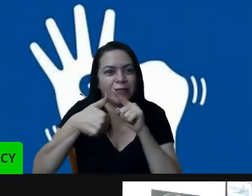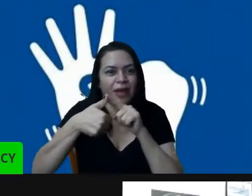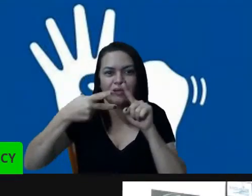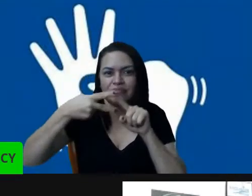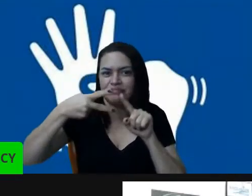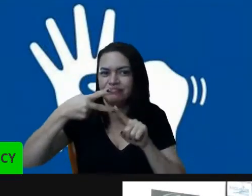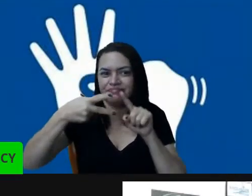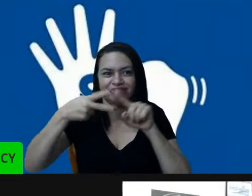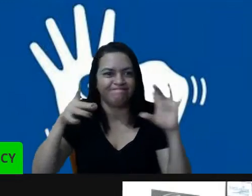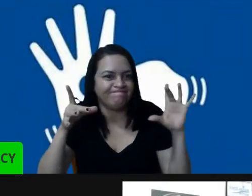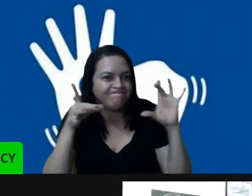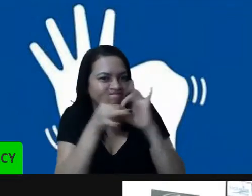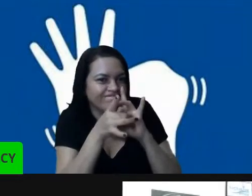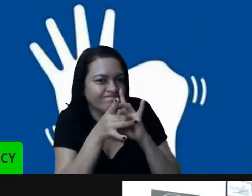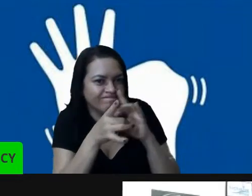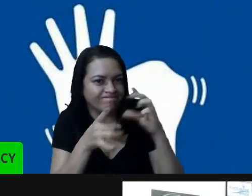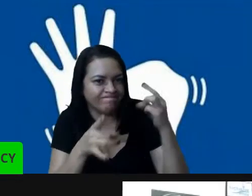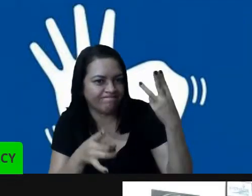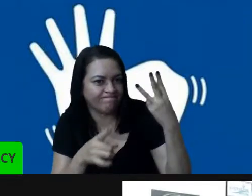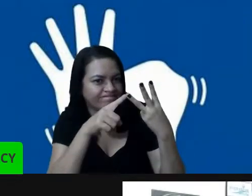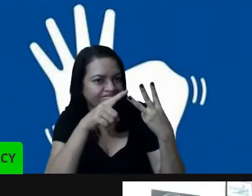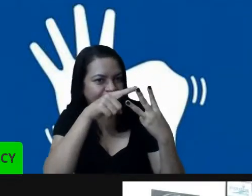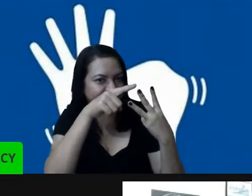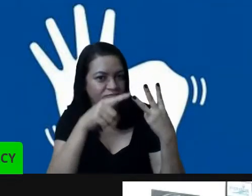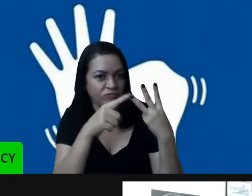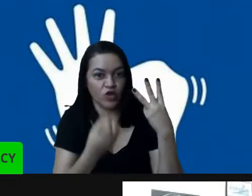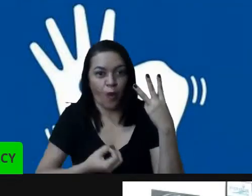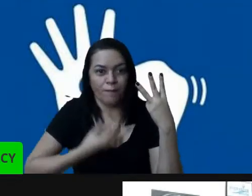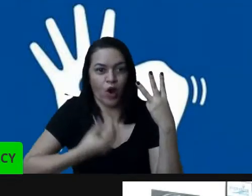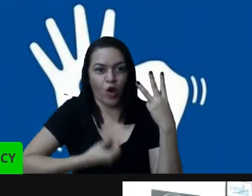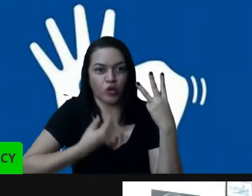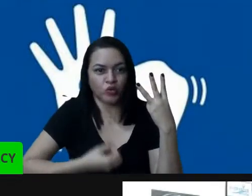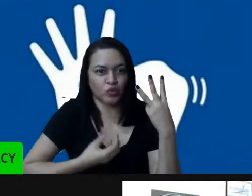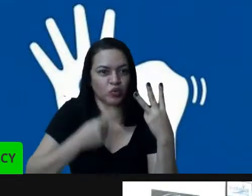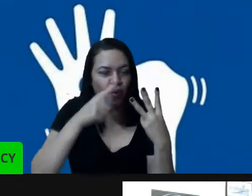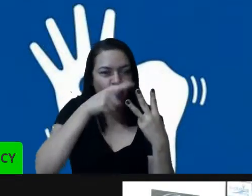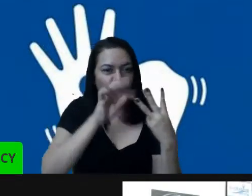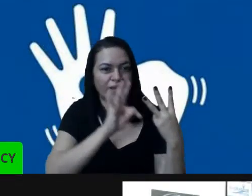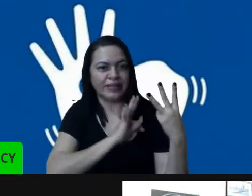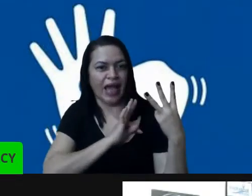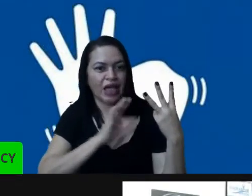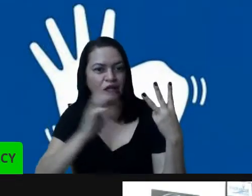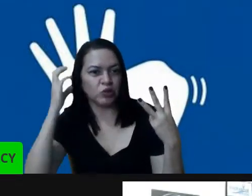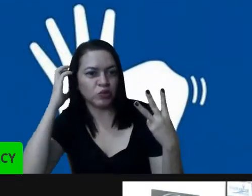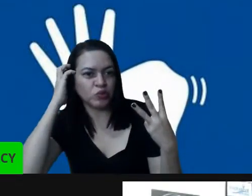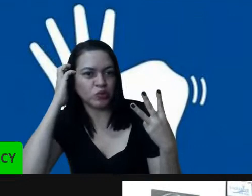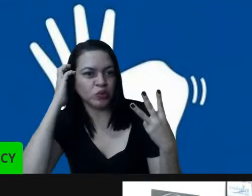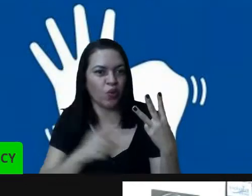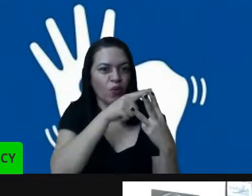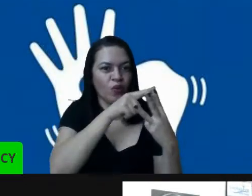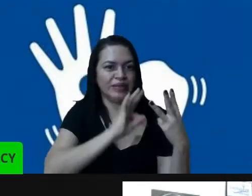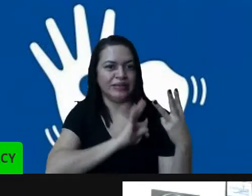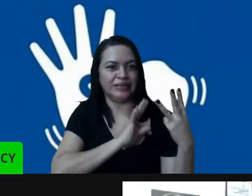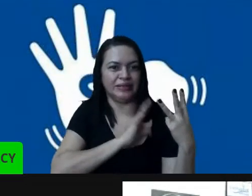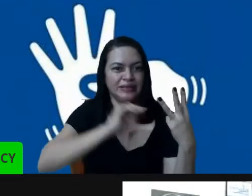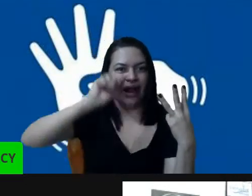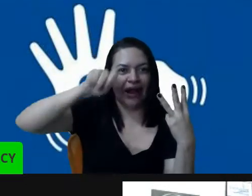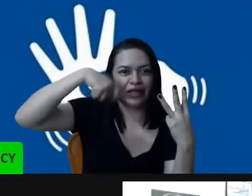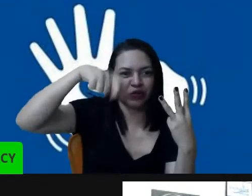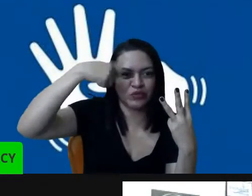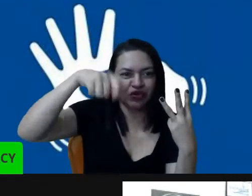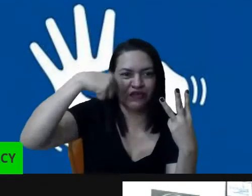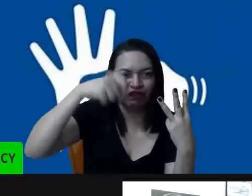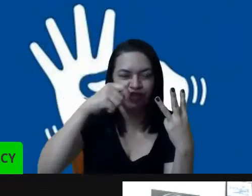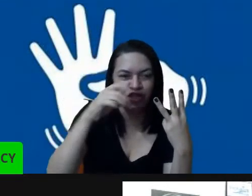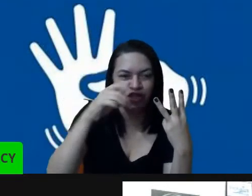Esse trio tem que ficar muito, mas conversar muito entre si, porque senão o negócio vai desandar. E quando a